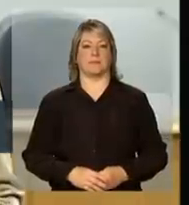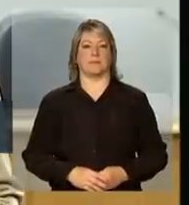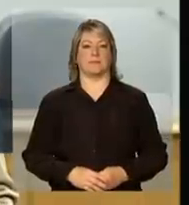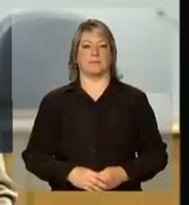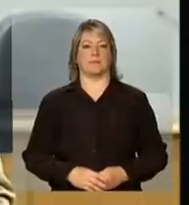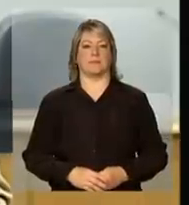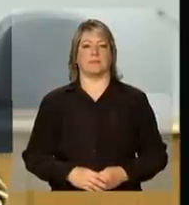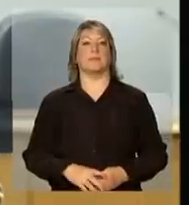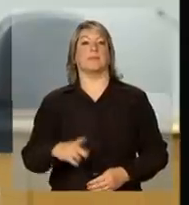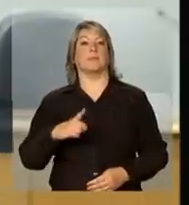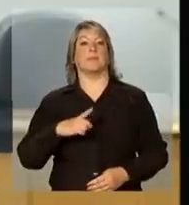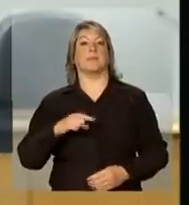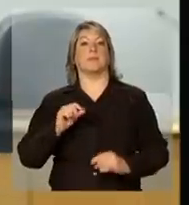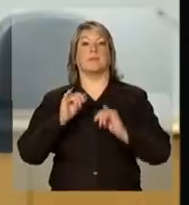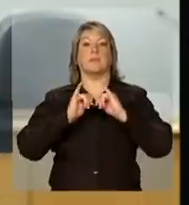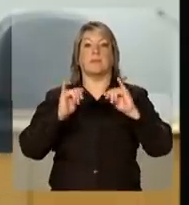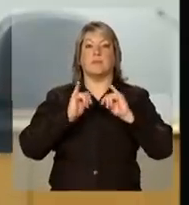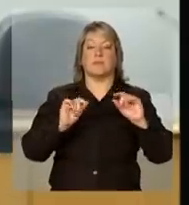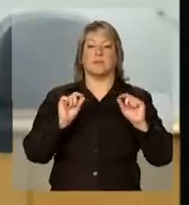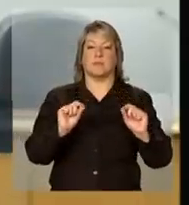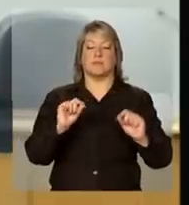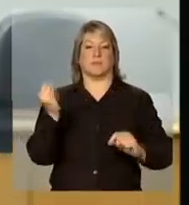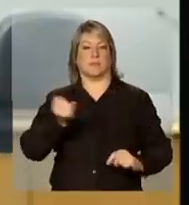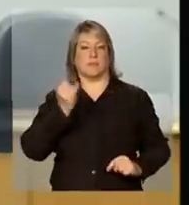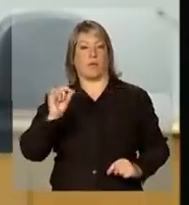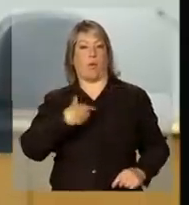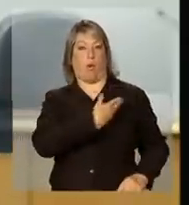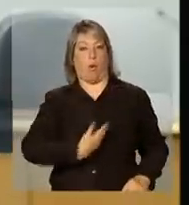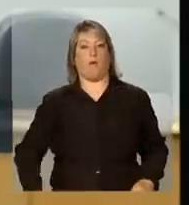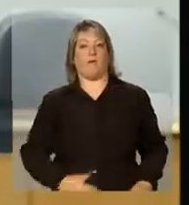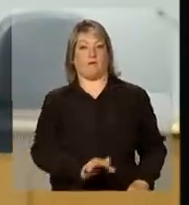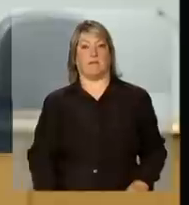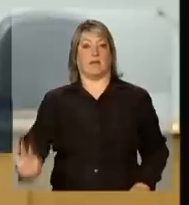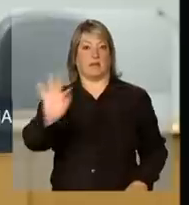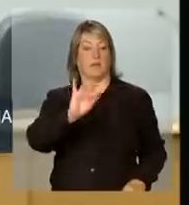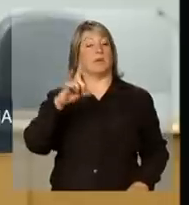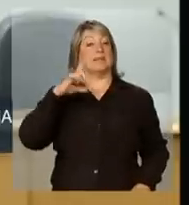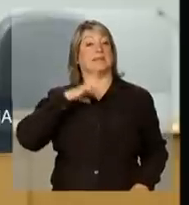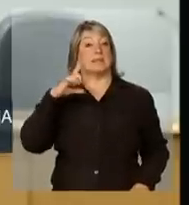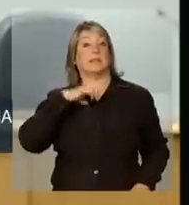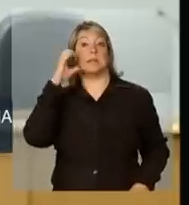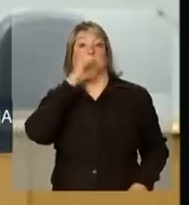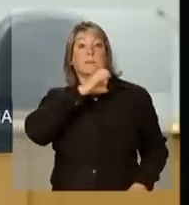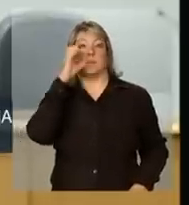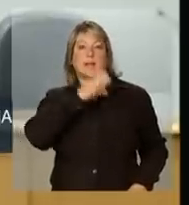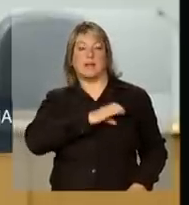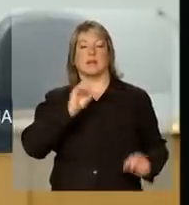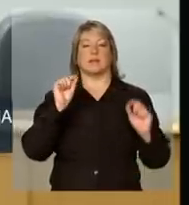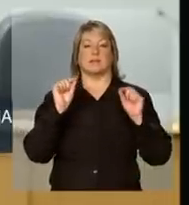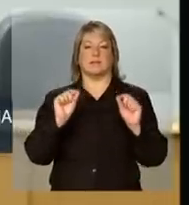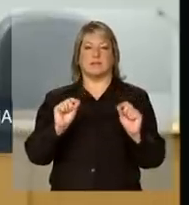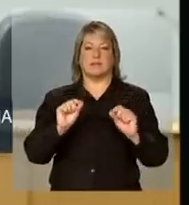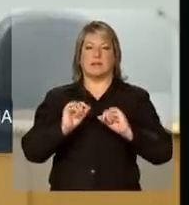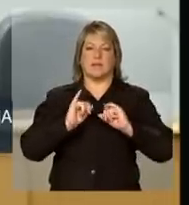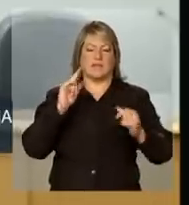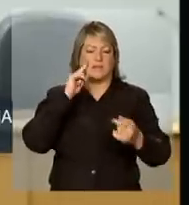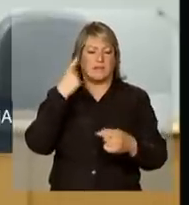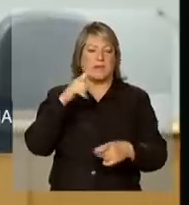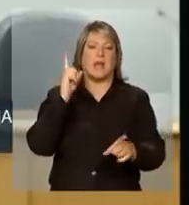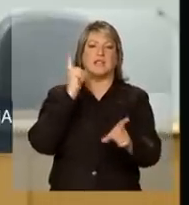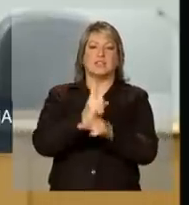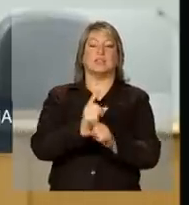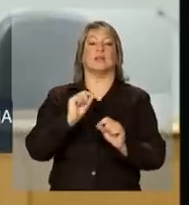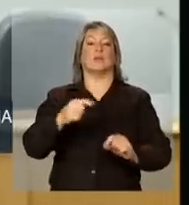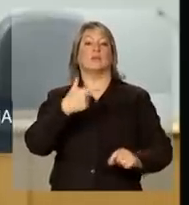Tenho sim Malu Malu o governo federal tem pressa em diagnosticar as cerca de 250.000